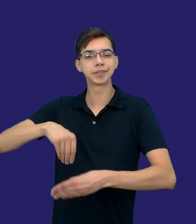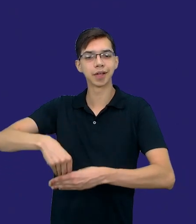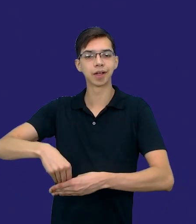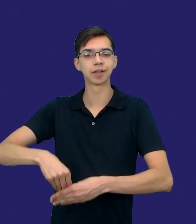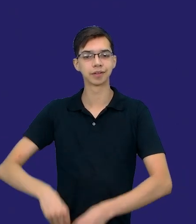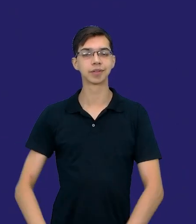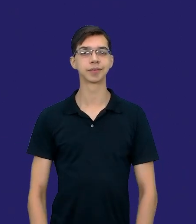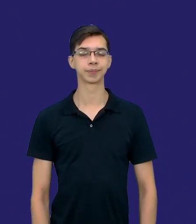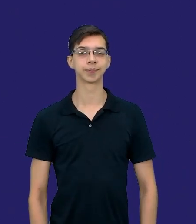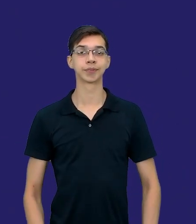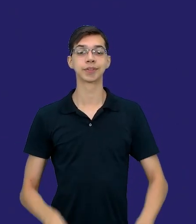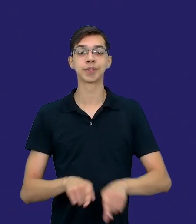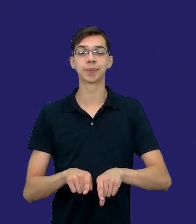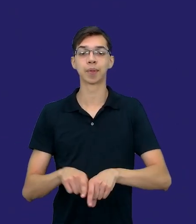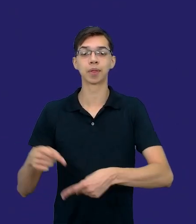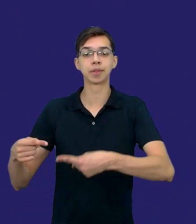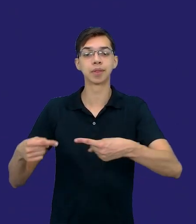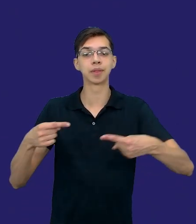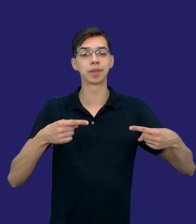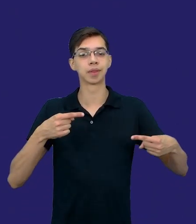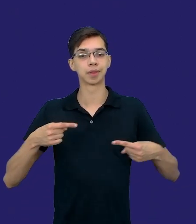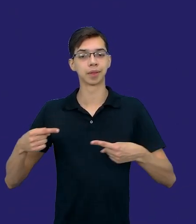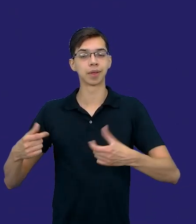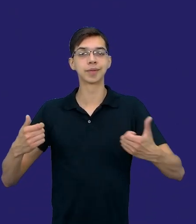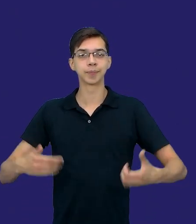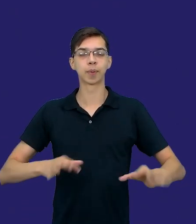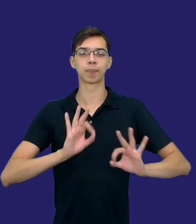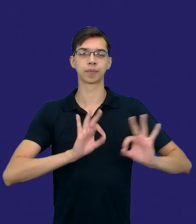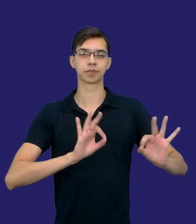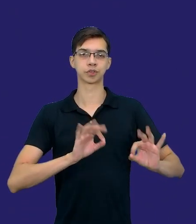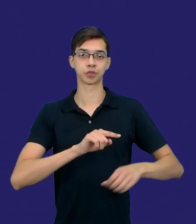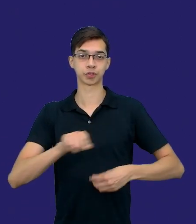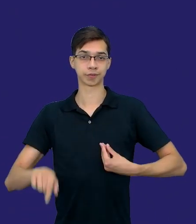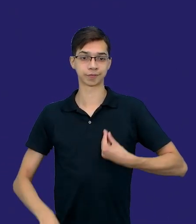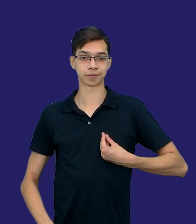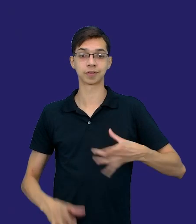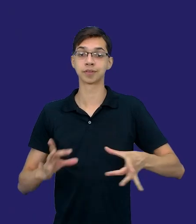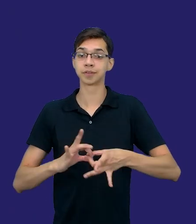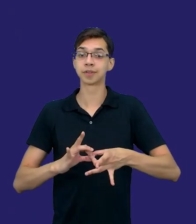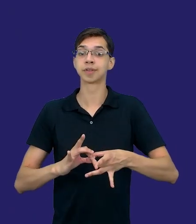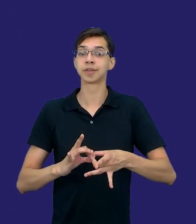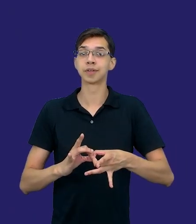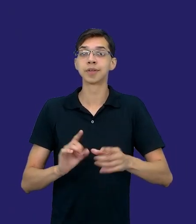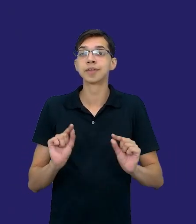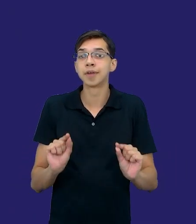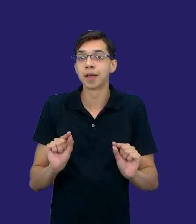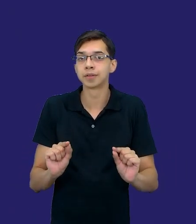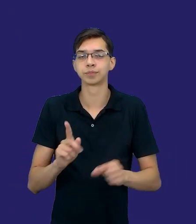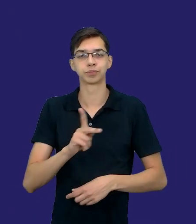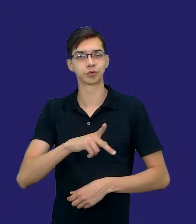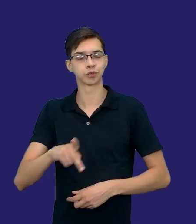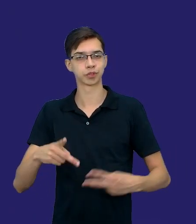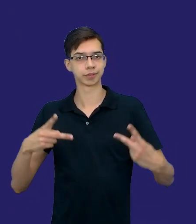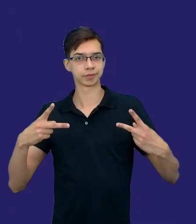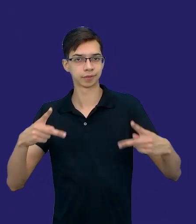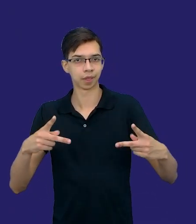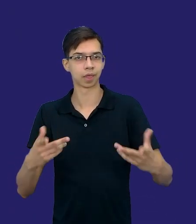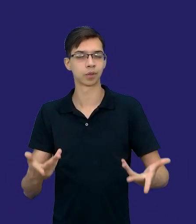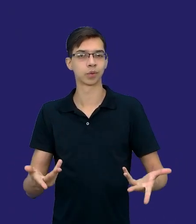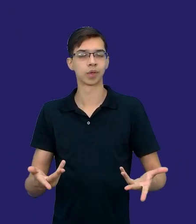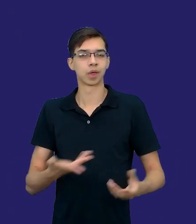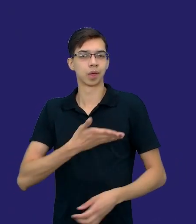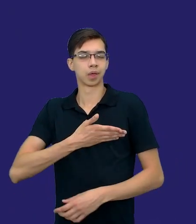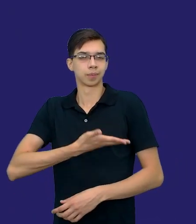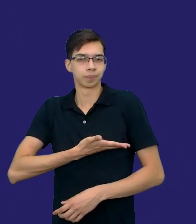ser discutida no planejamento da TPC de vocês, junto com os pares de vocês, né? Pensar em todas essas atividades que